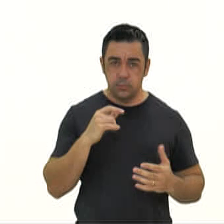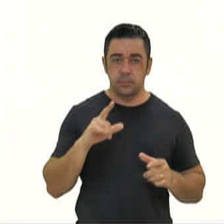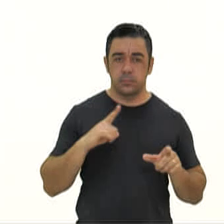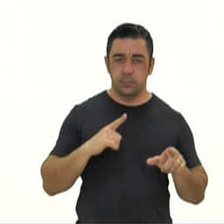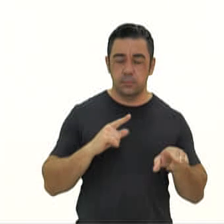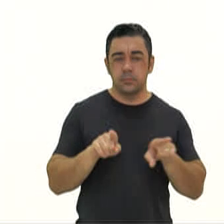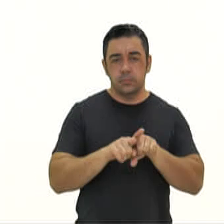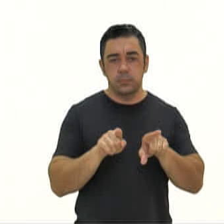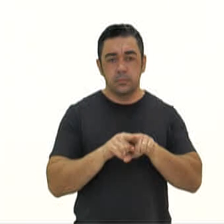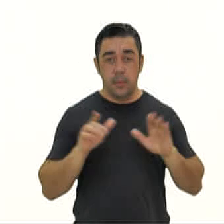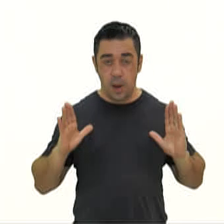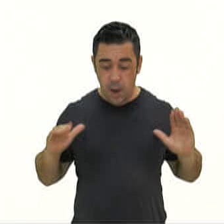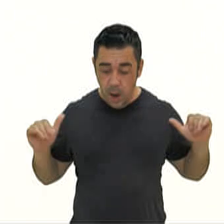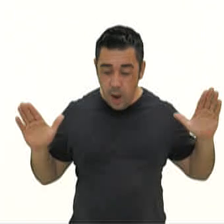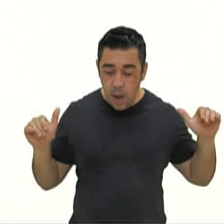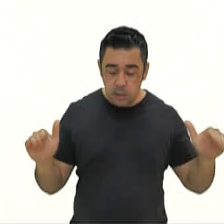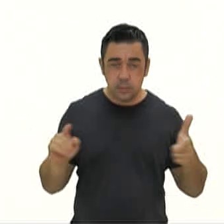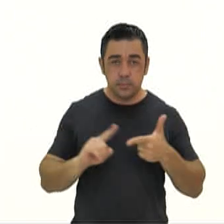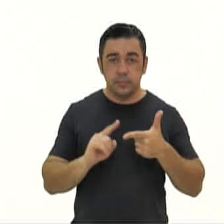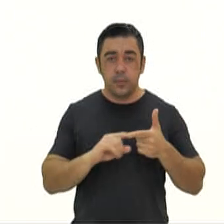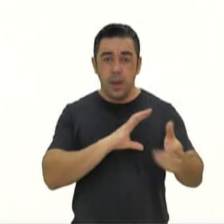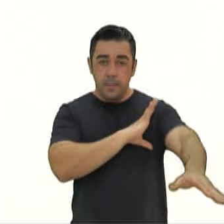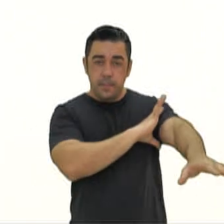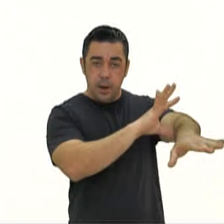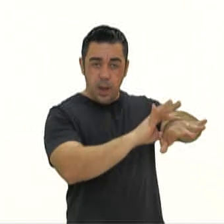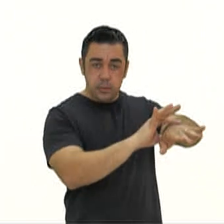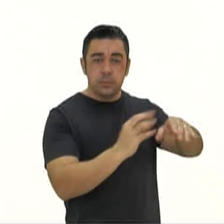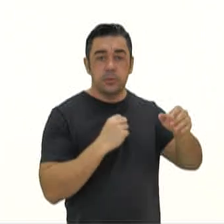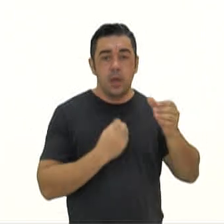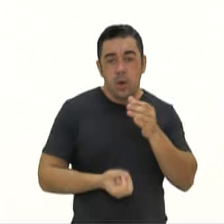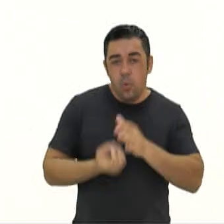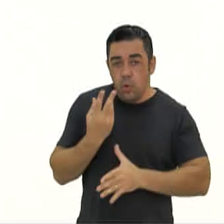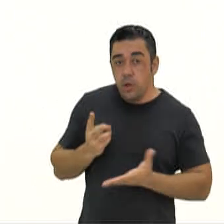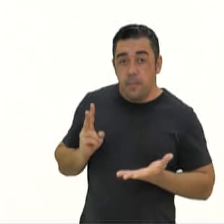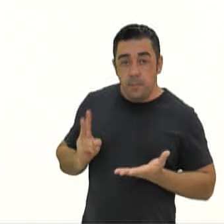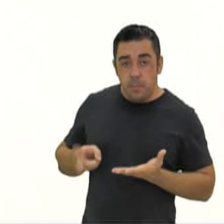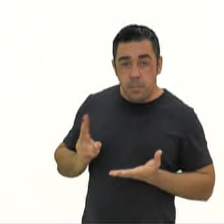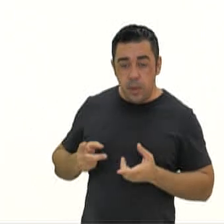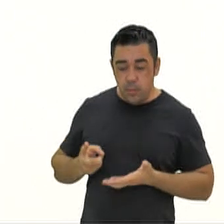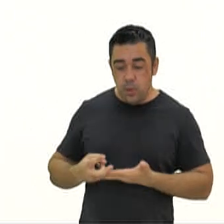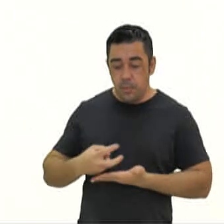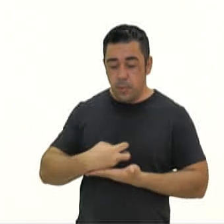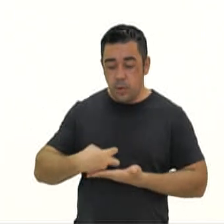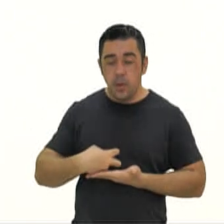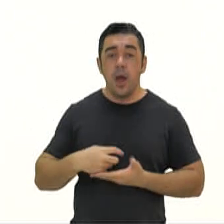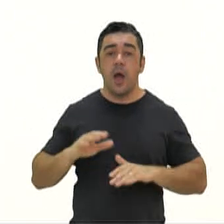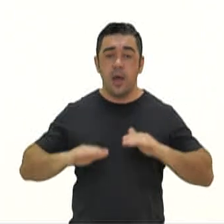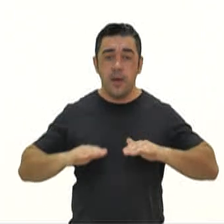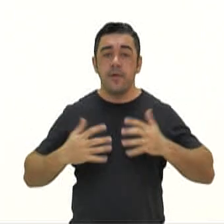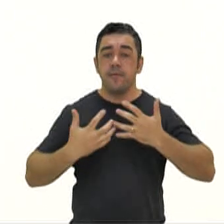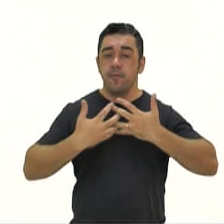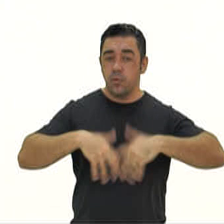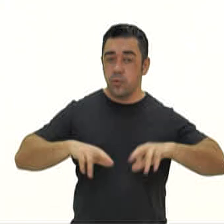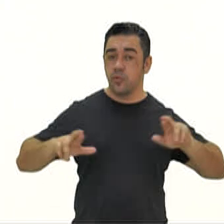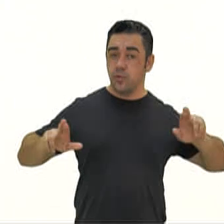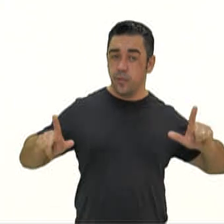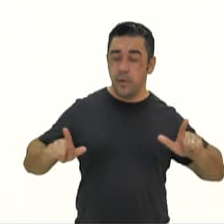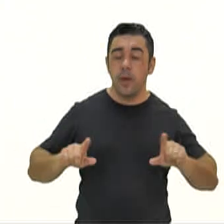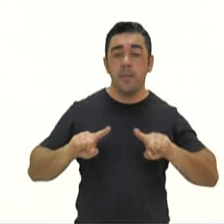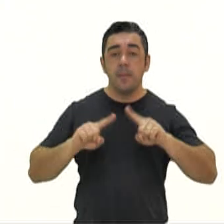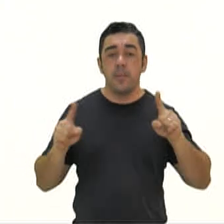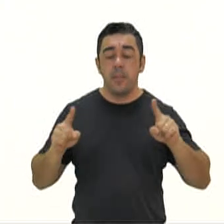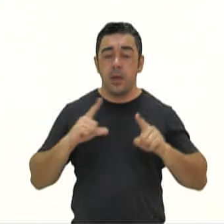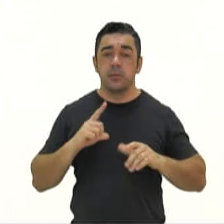ave e o braço humano, possuem uma mesma origem embrionária, mesmo apresentando funções diferentes. Essas estruturas